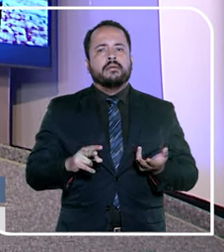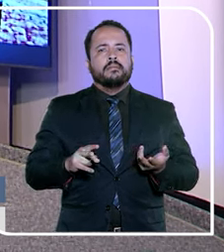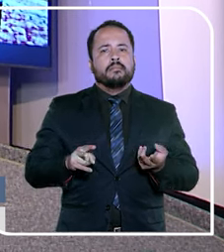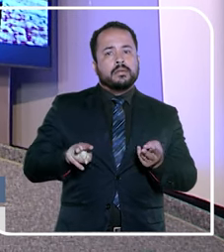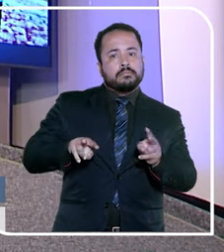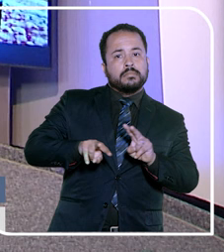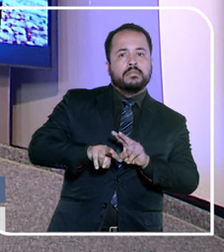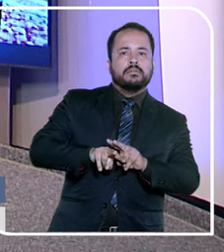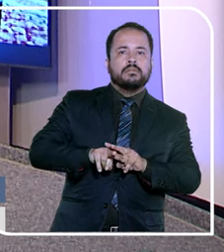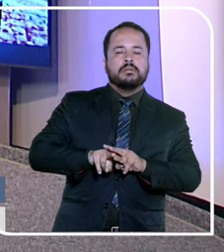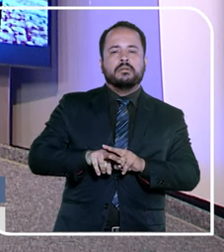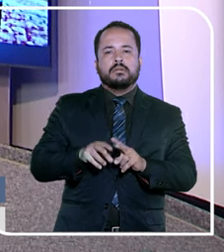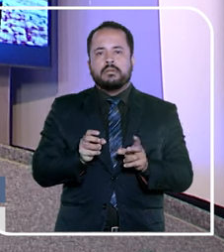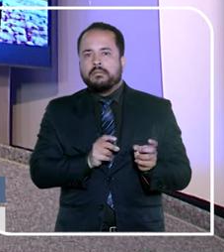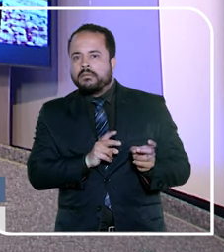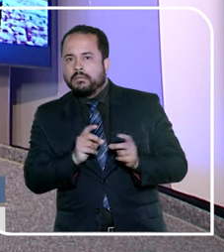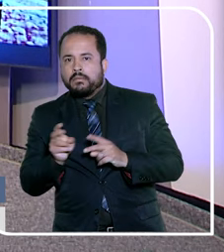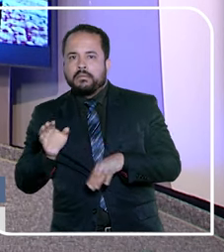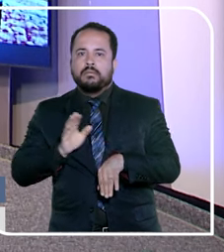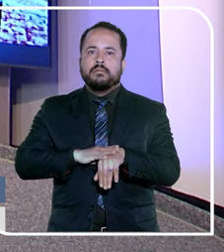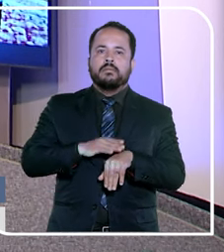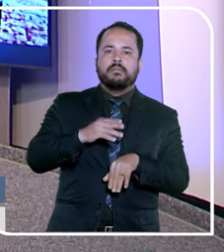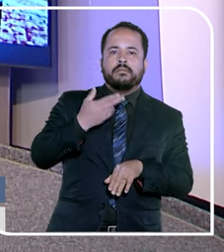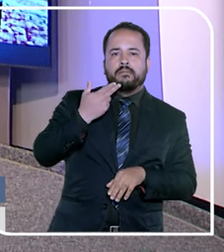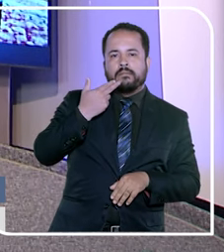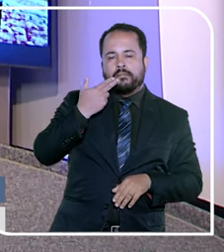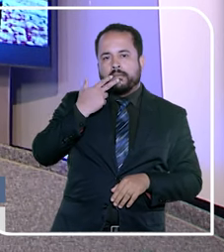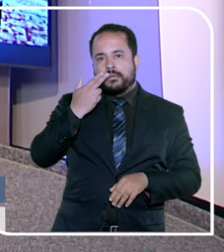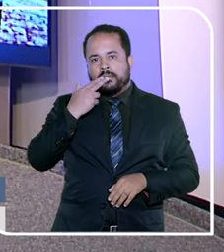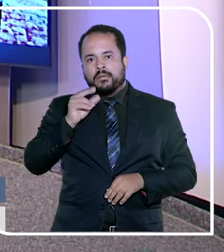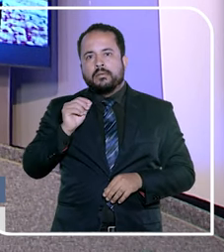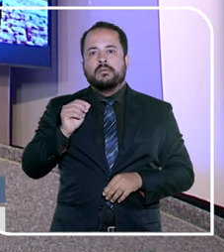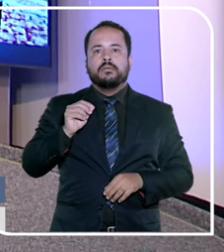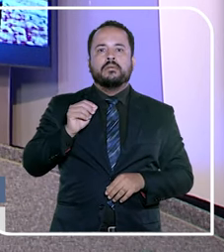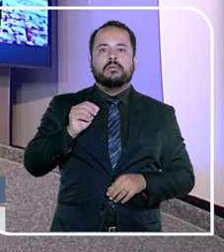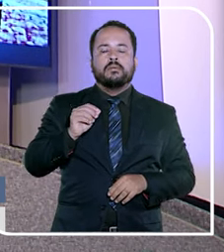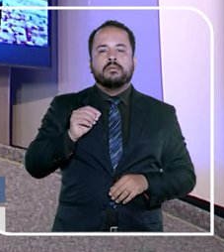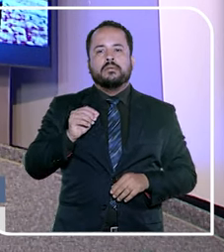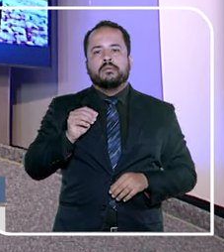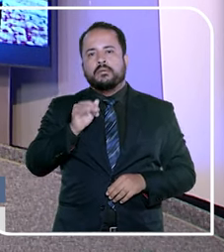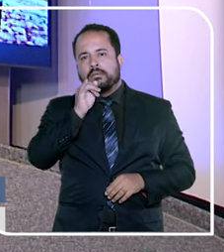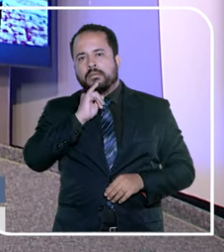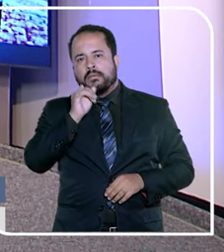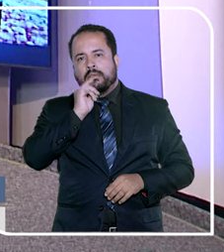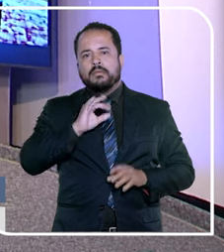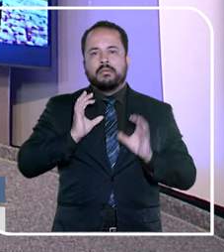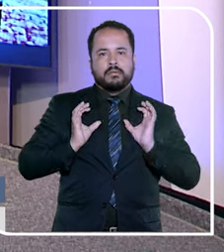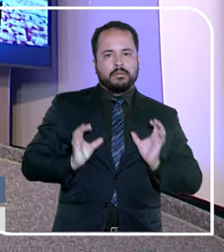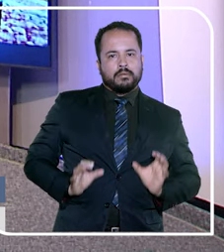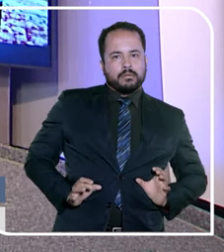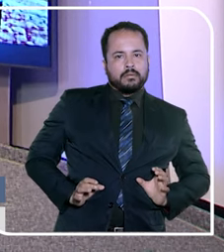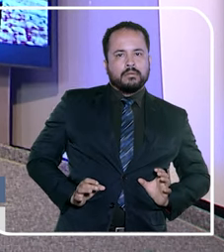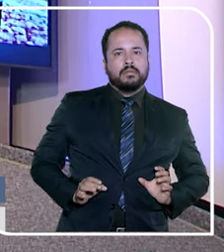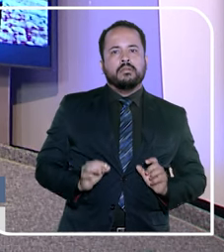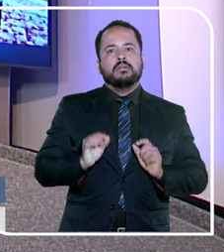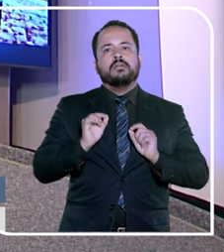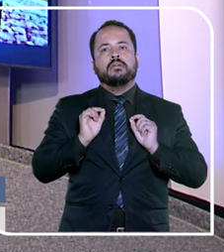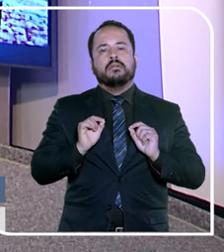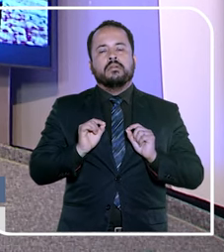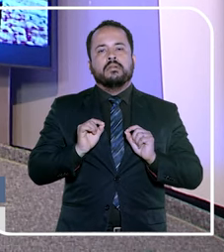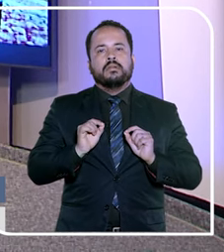vulto excetuada a hipótese de reiteração da conduta circunstância apta a indicar maior